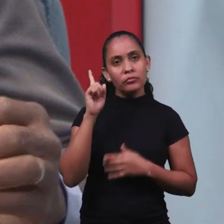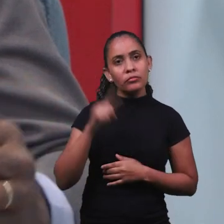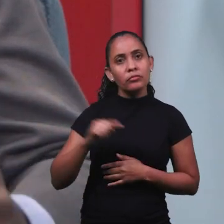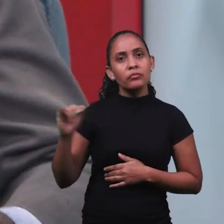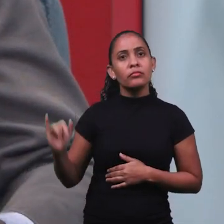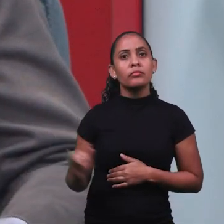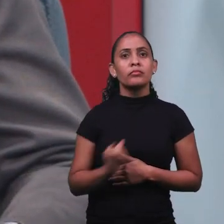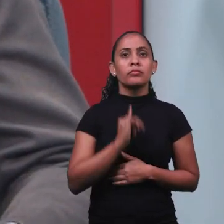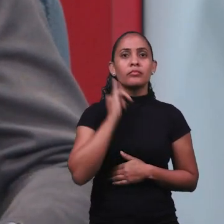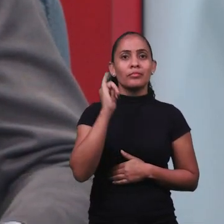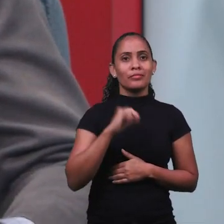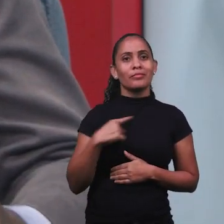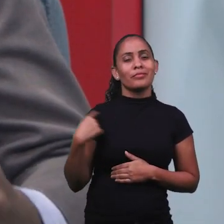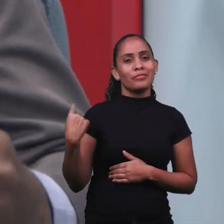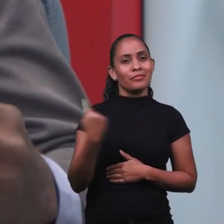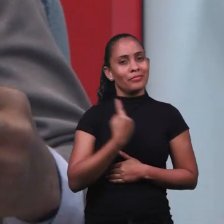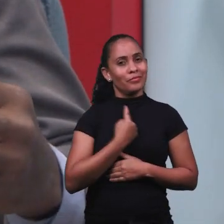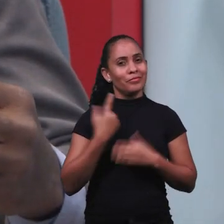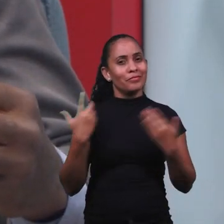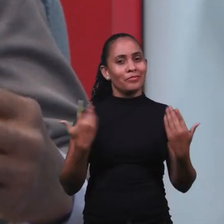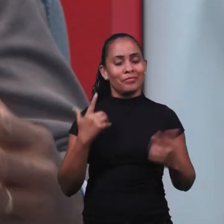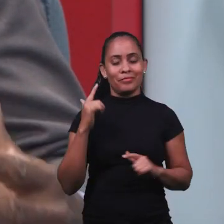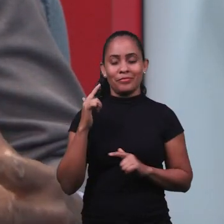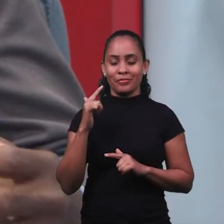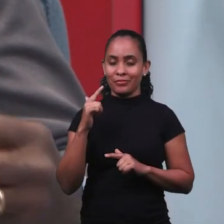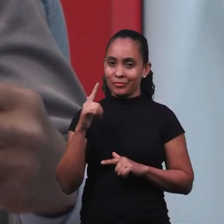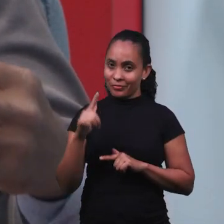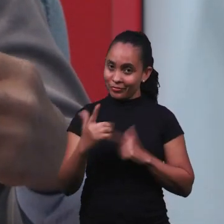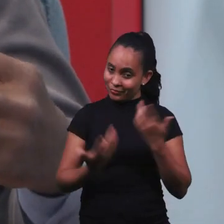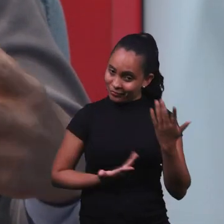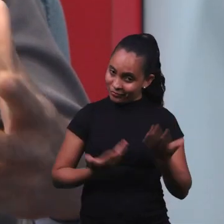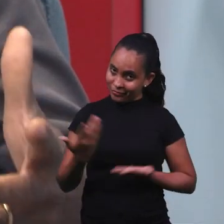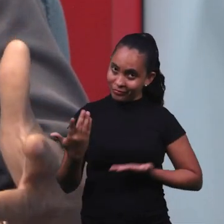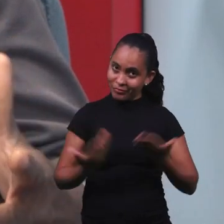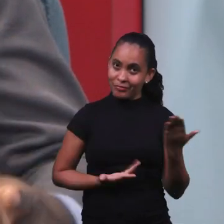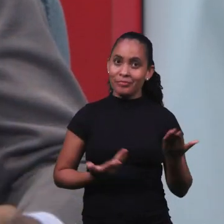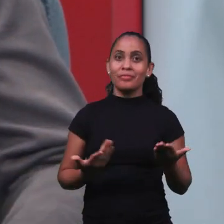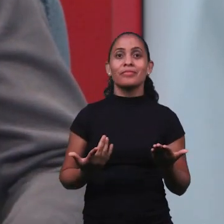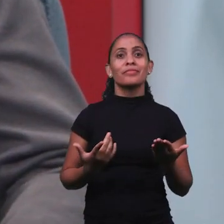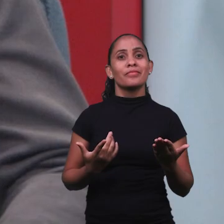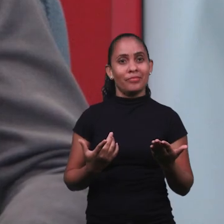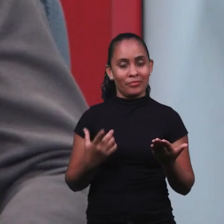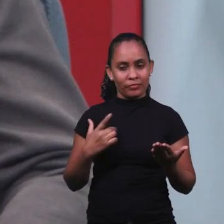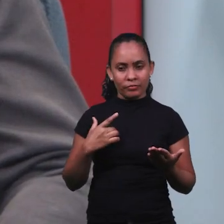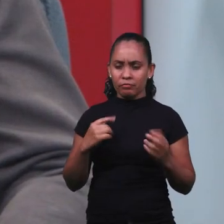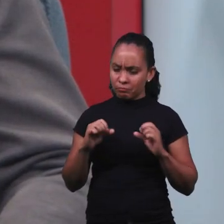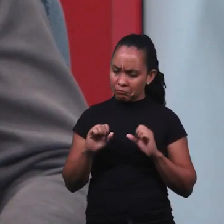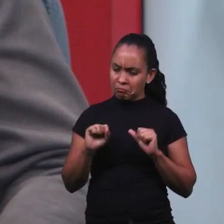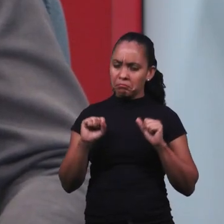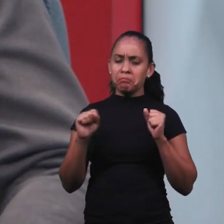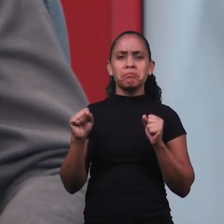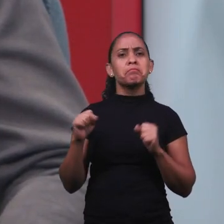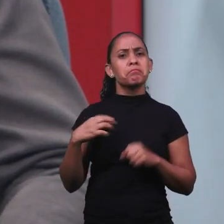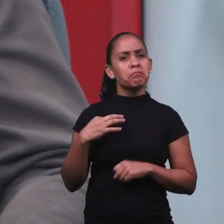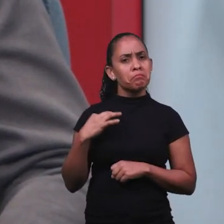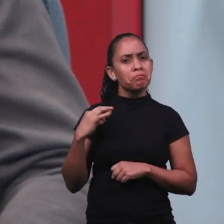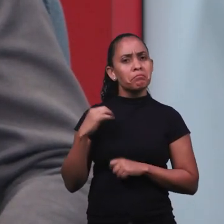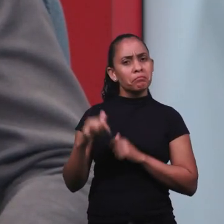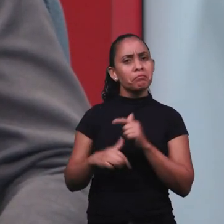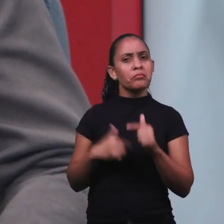muito importante para nós. Irmãos que tiram o seu tempo para realizar a obra e a bênção está